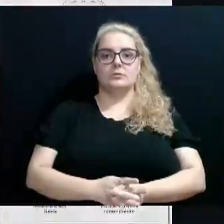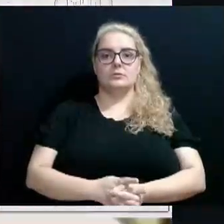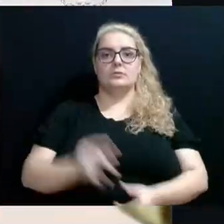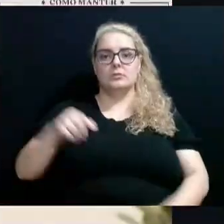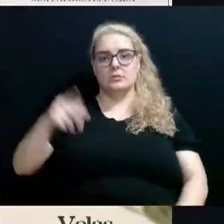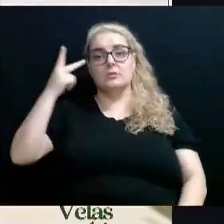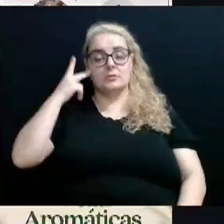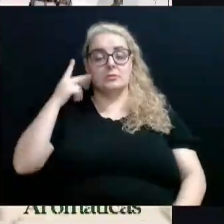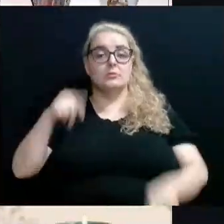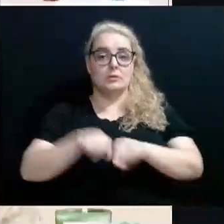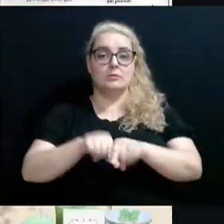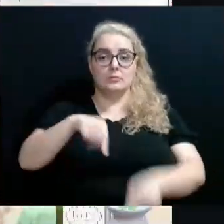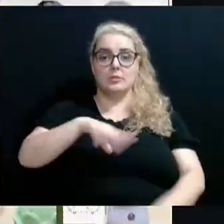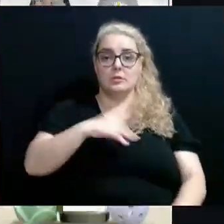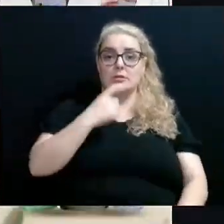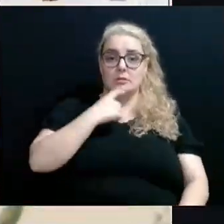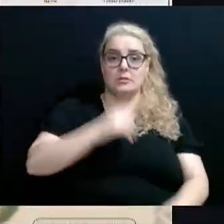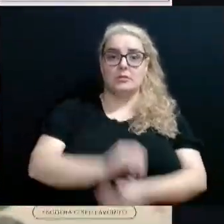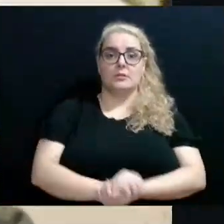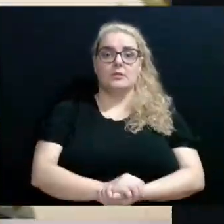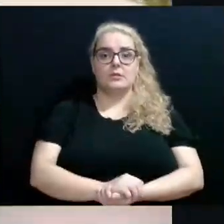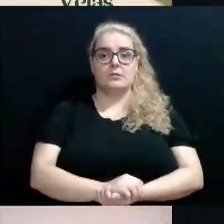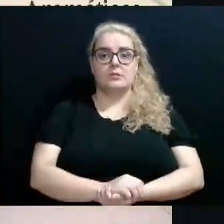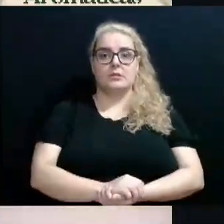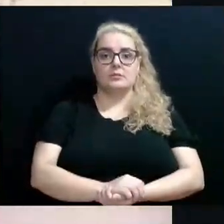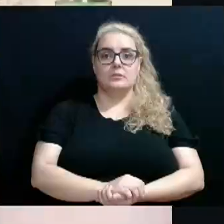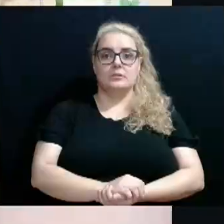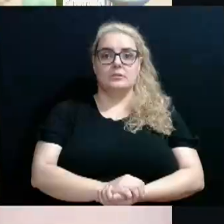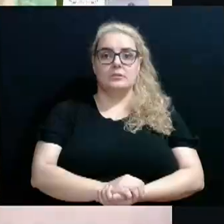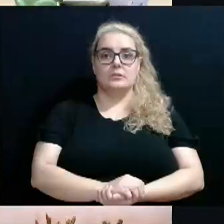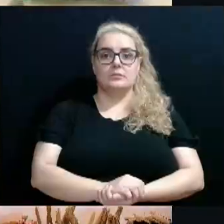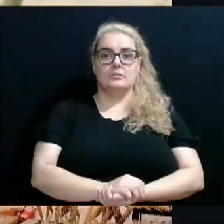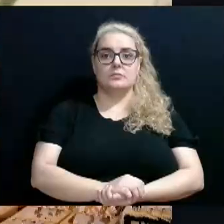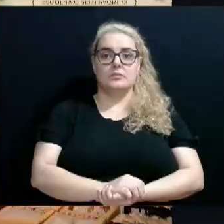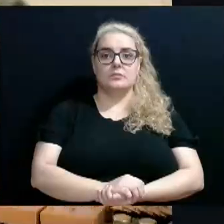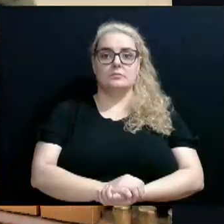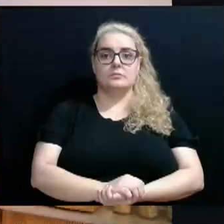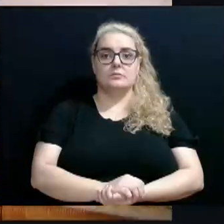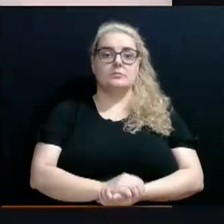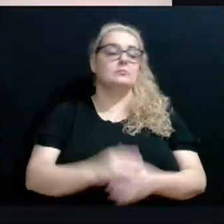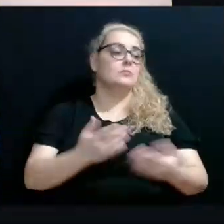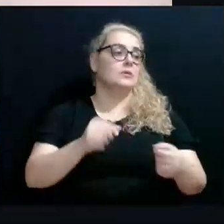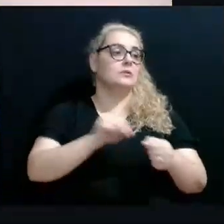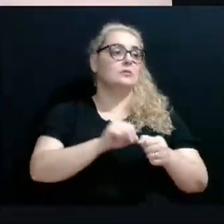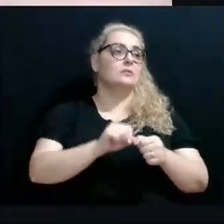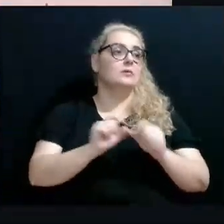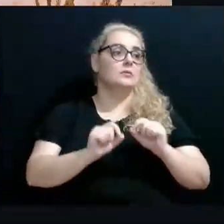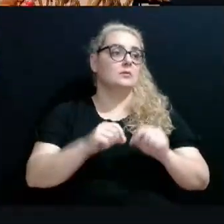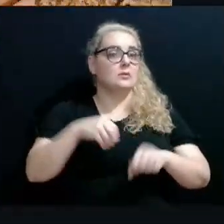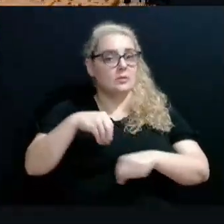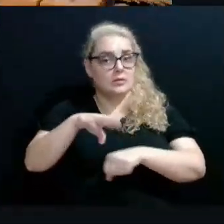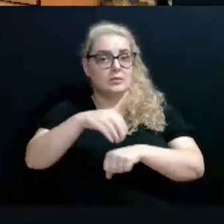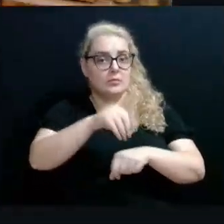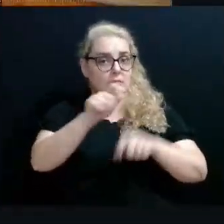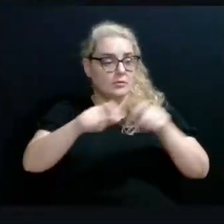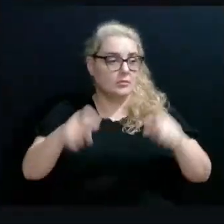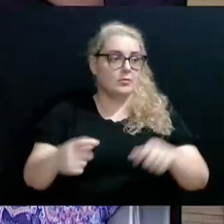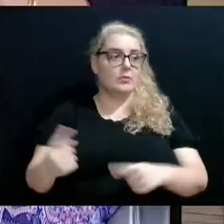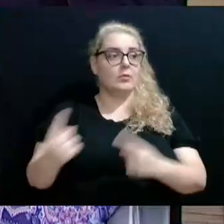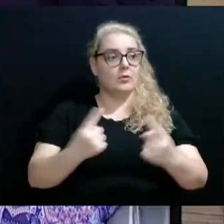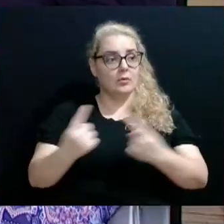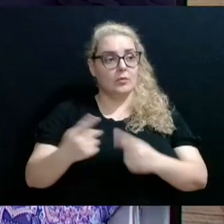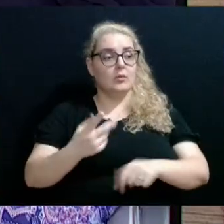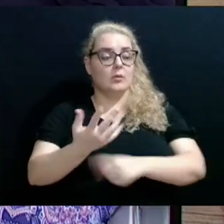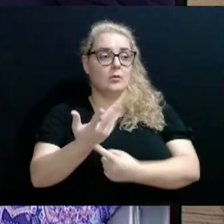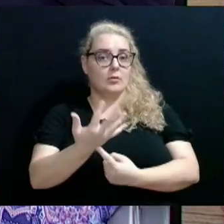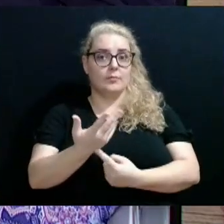Então, eu estou buscando os clientes por aí. E também... Mas aí você faz o quê? Envio para as pessoas? Elas buscam a vela? Como que funciona Eu